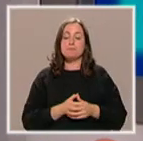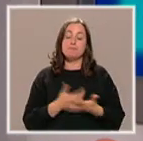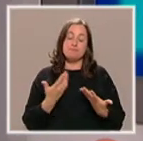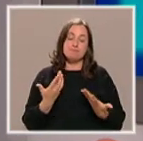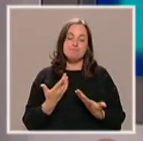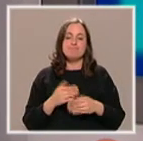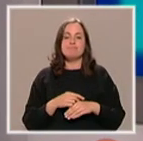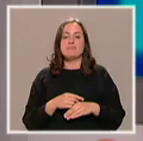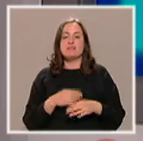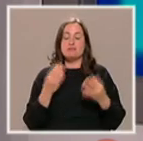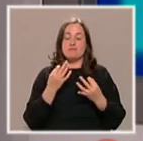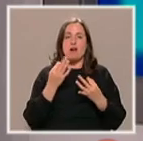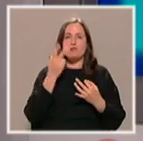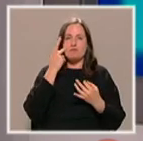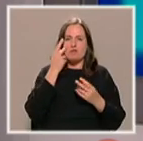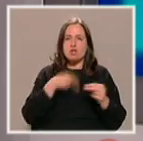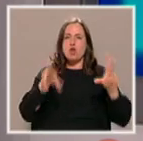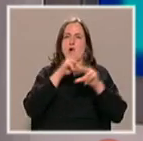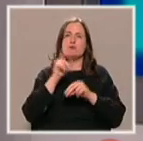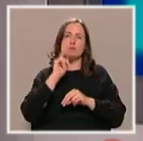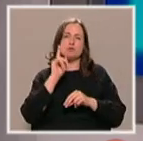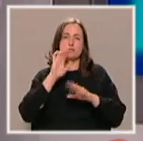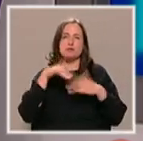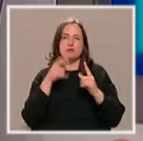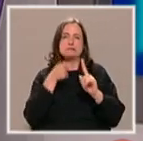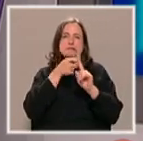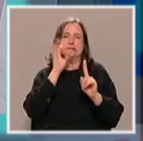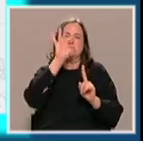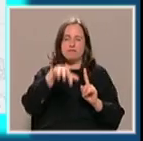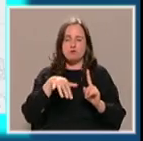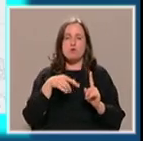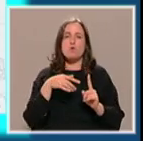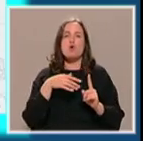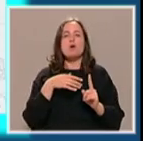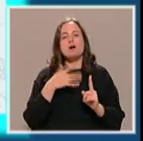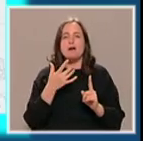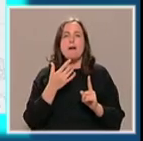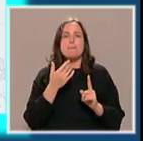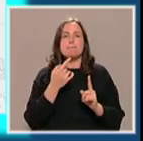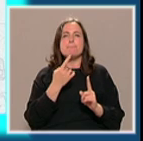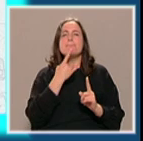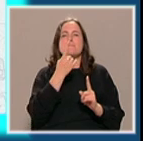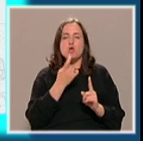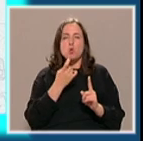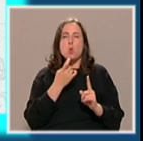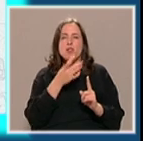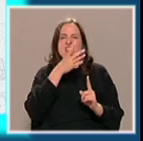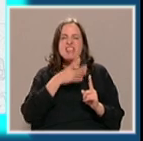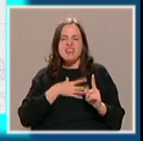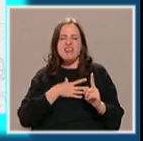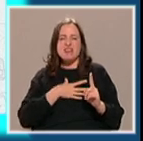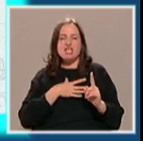à importância de um novo ser que vos deixamos o desafio, em que queremos que identifiquem, justificando, qual o